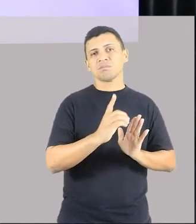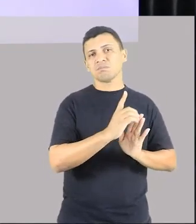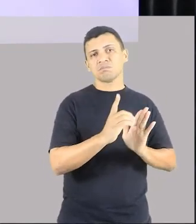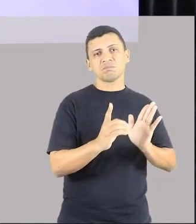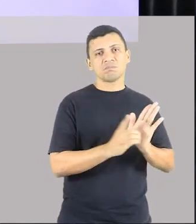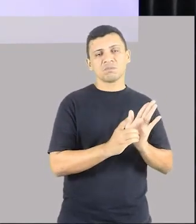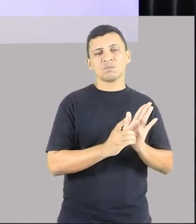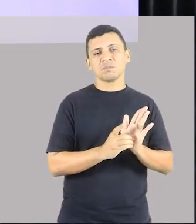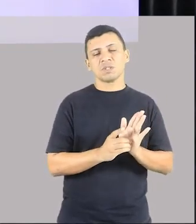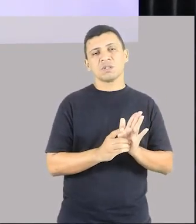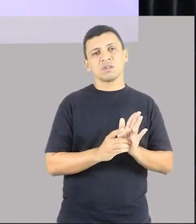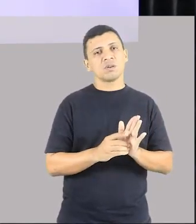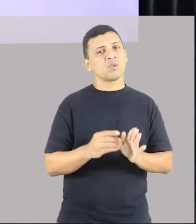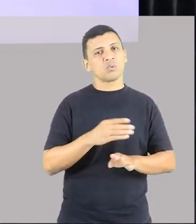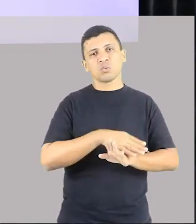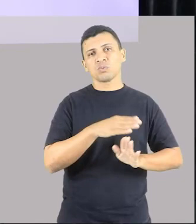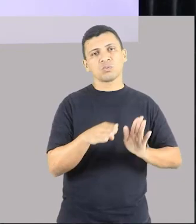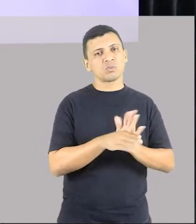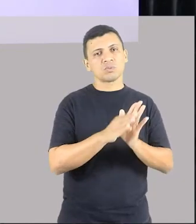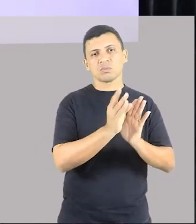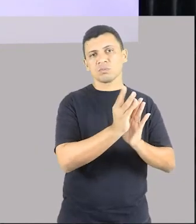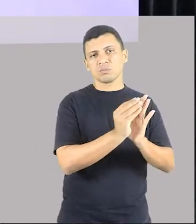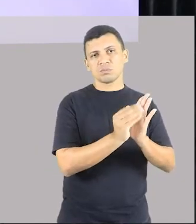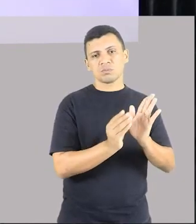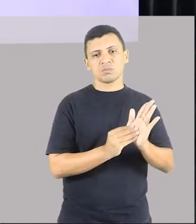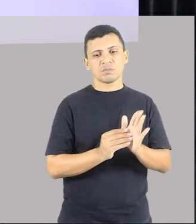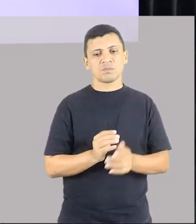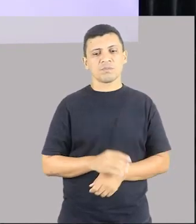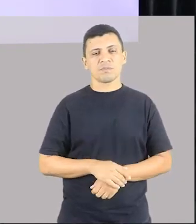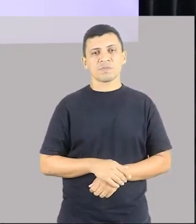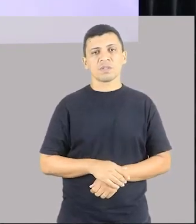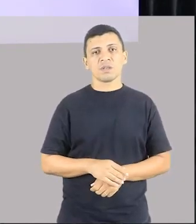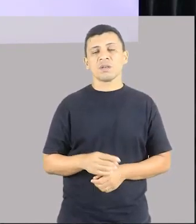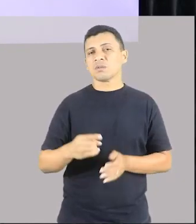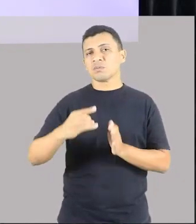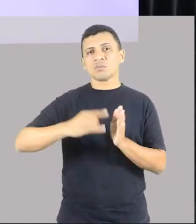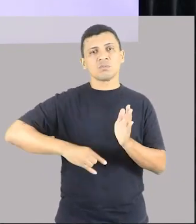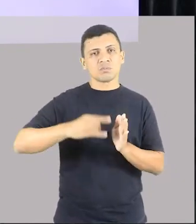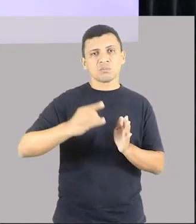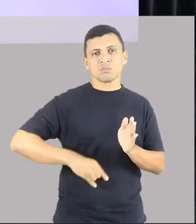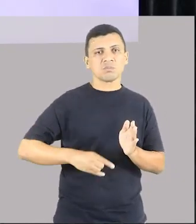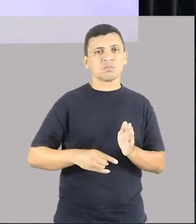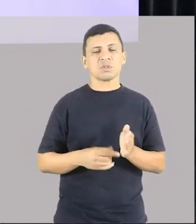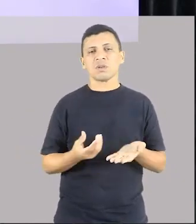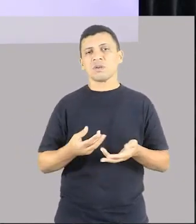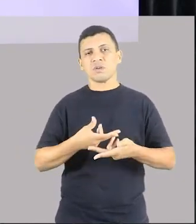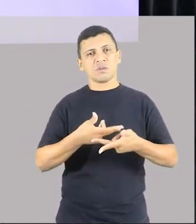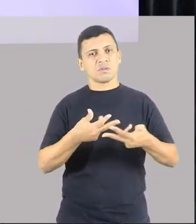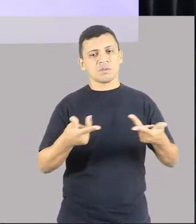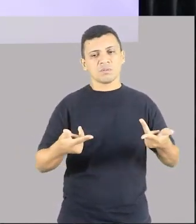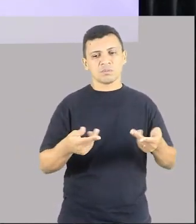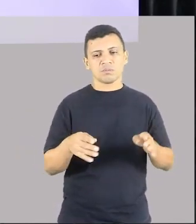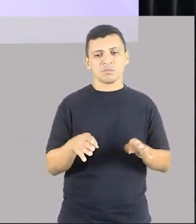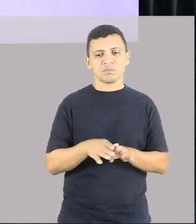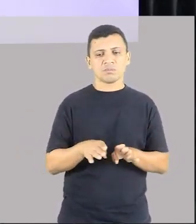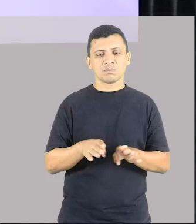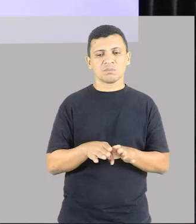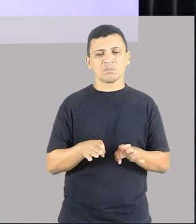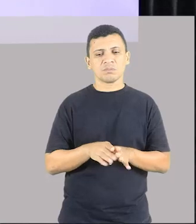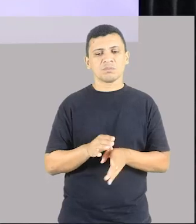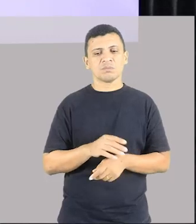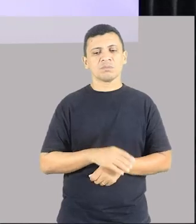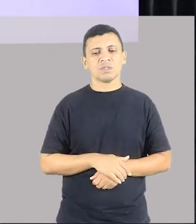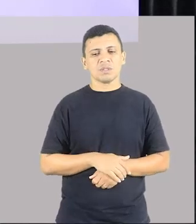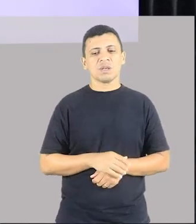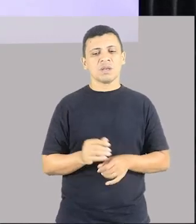as portarias de conteúdo geral. São enunciativos, no caso, os atestados, as certidões, os pareceres e os votos. São